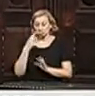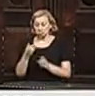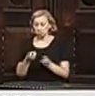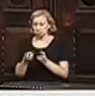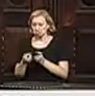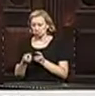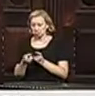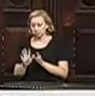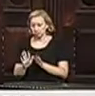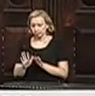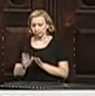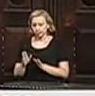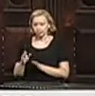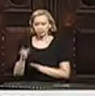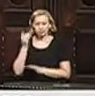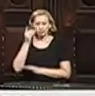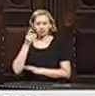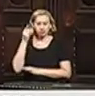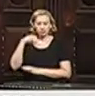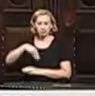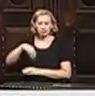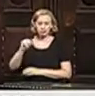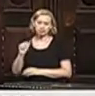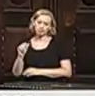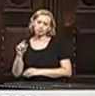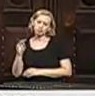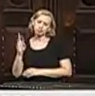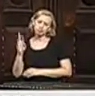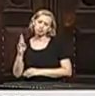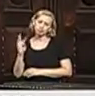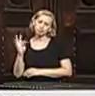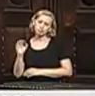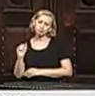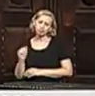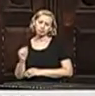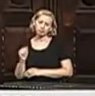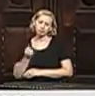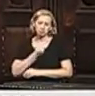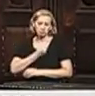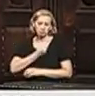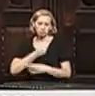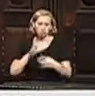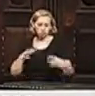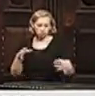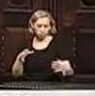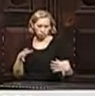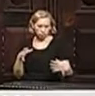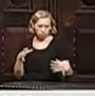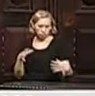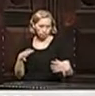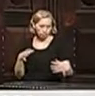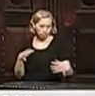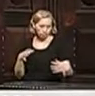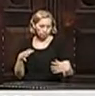deputada Marta Rocha, esses números que vou dizer são absolutamente